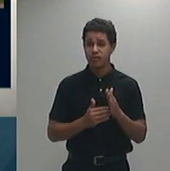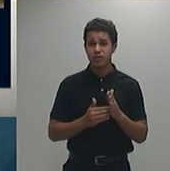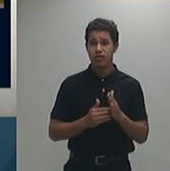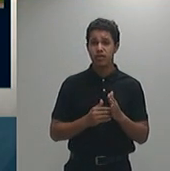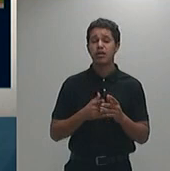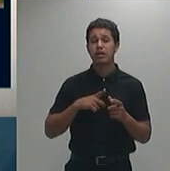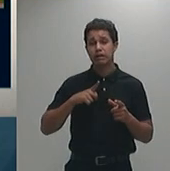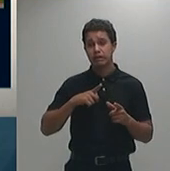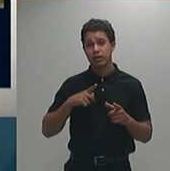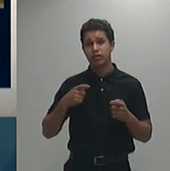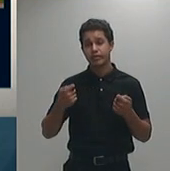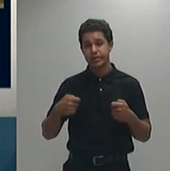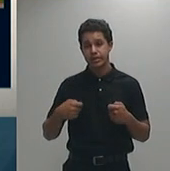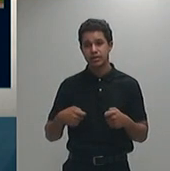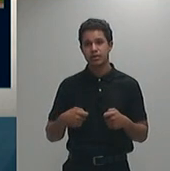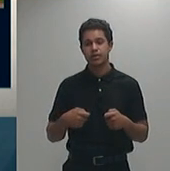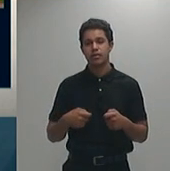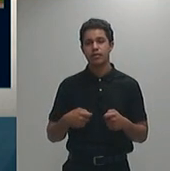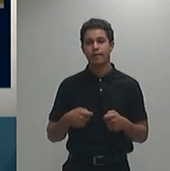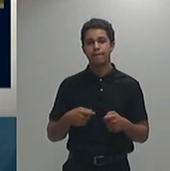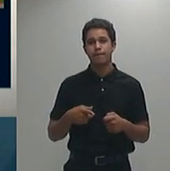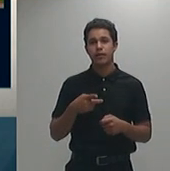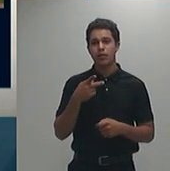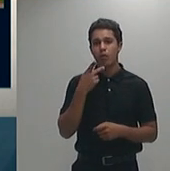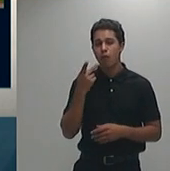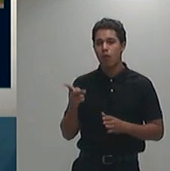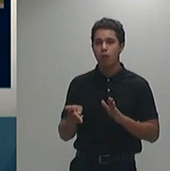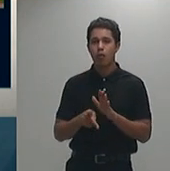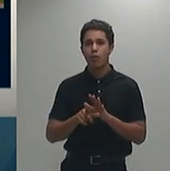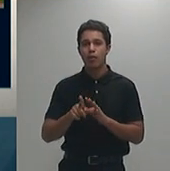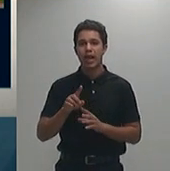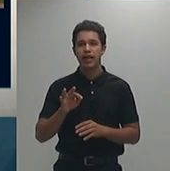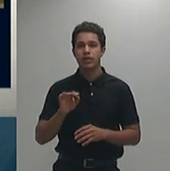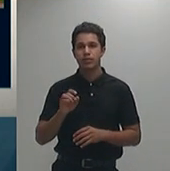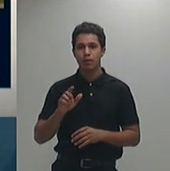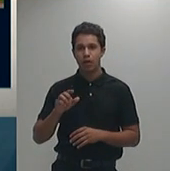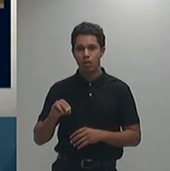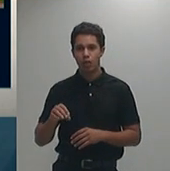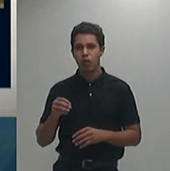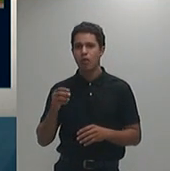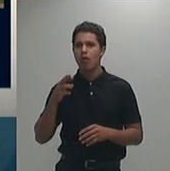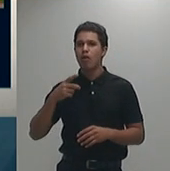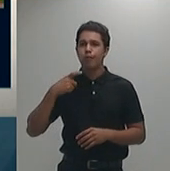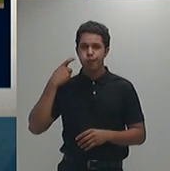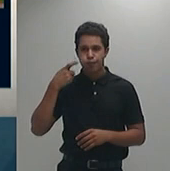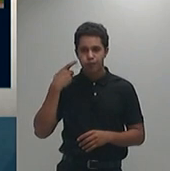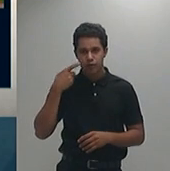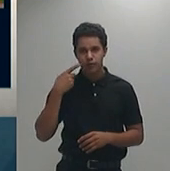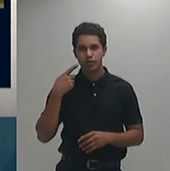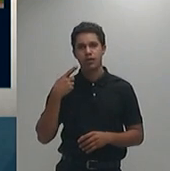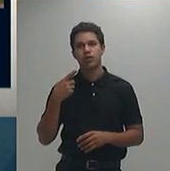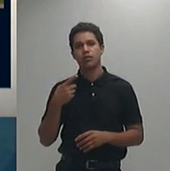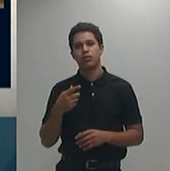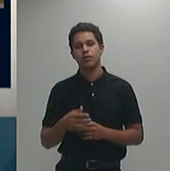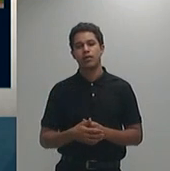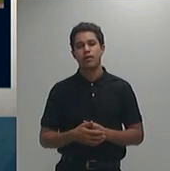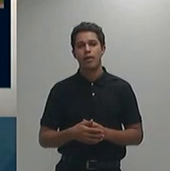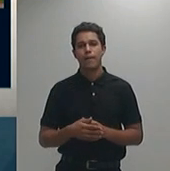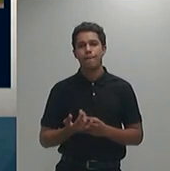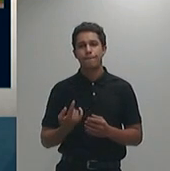exista a situação do legitimado ordinário que é o advogado para a instauração